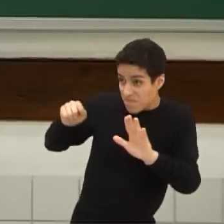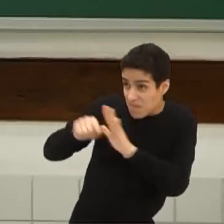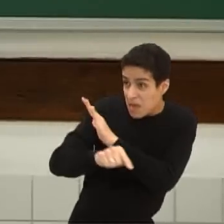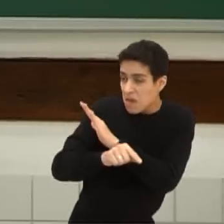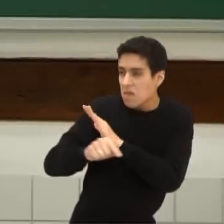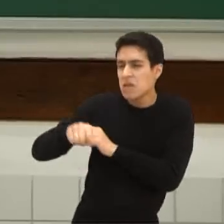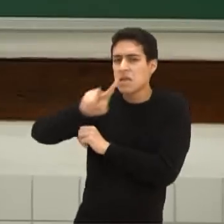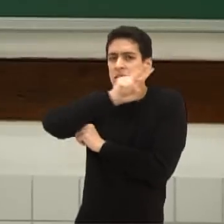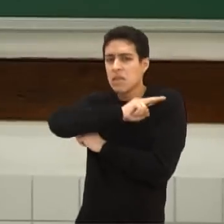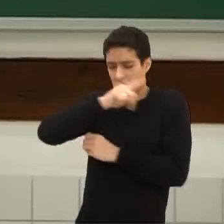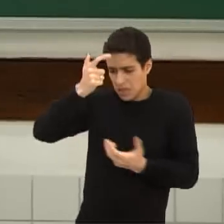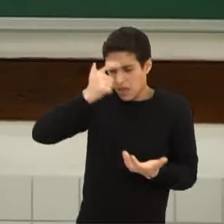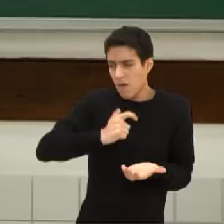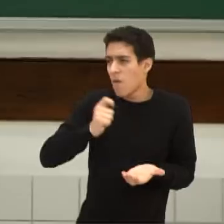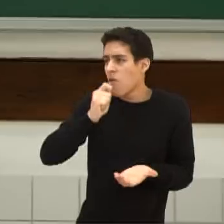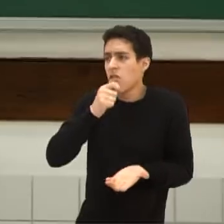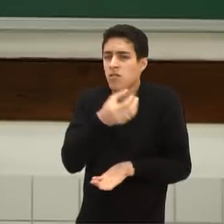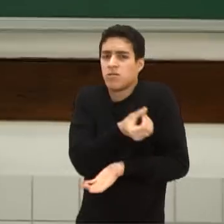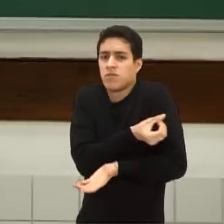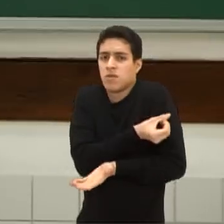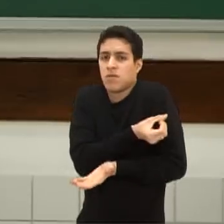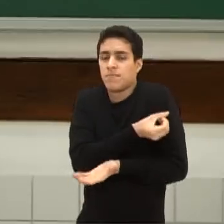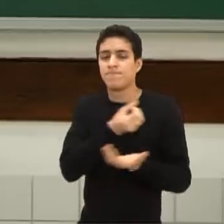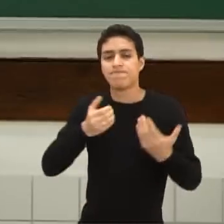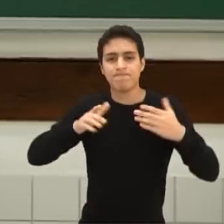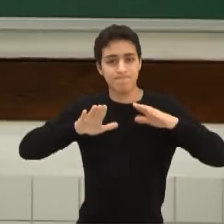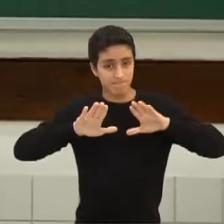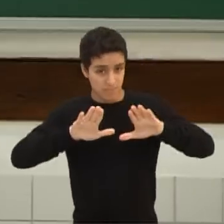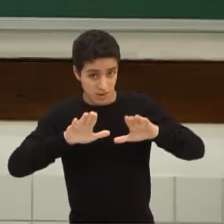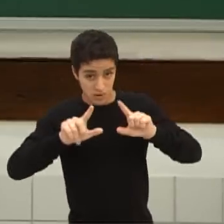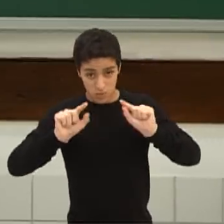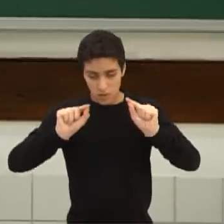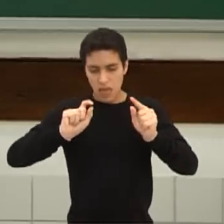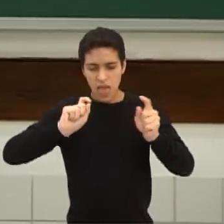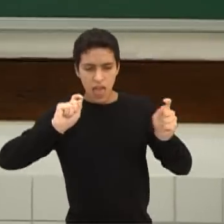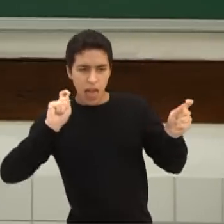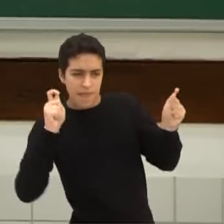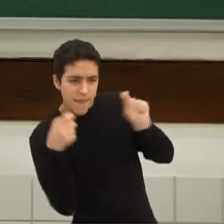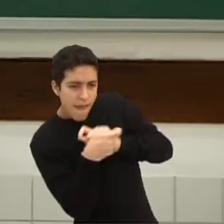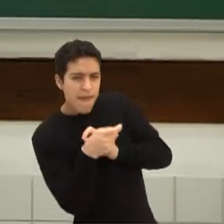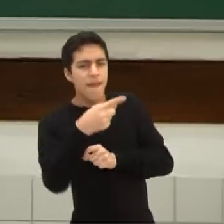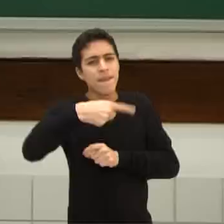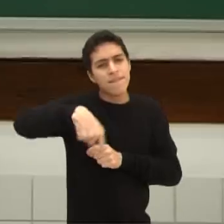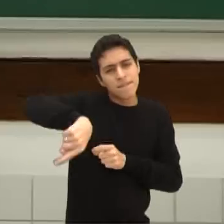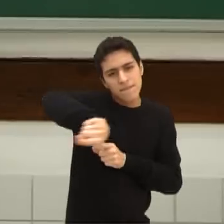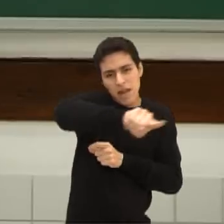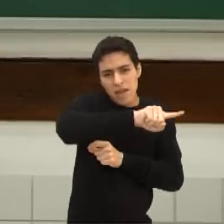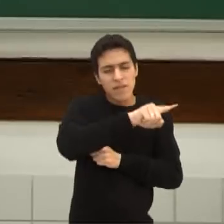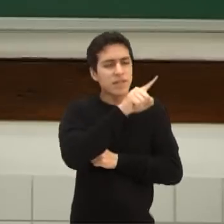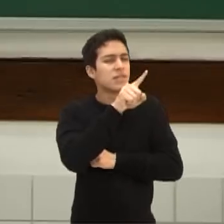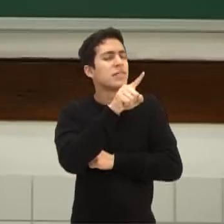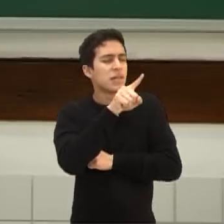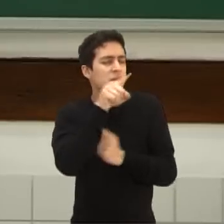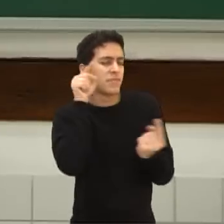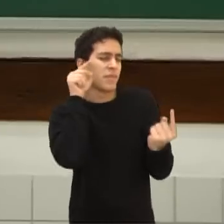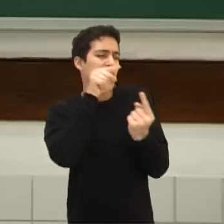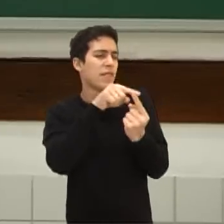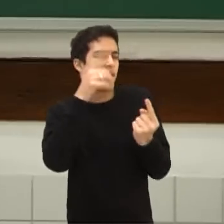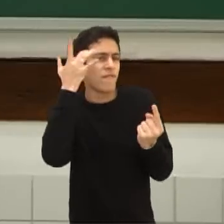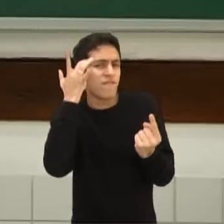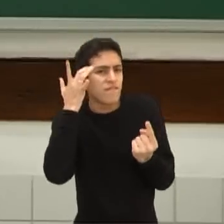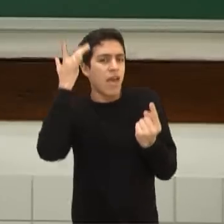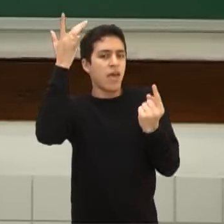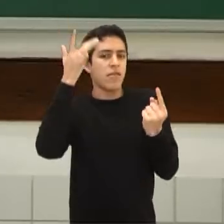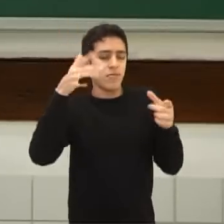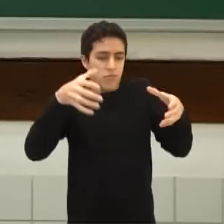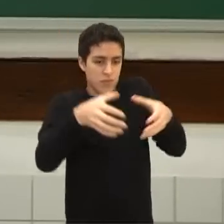ensino médio? Eu tô só no 6º, prof. Só que ela foi adaptada para vocês, na facilidade do 6º ano, para vocês